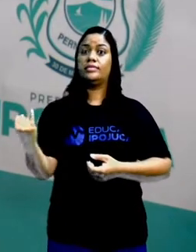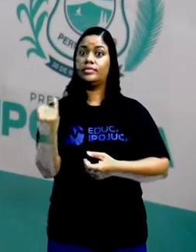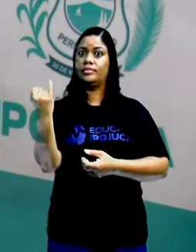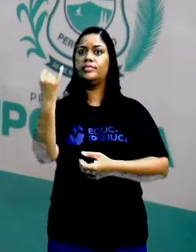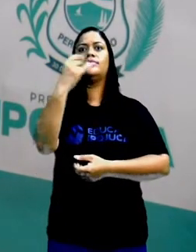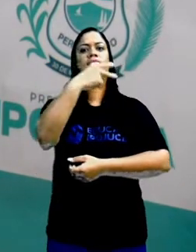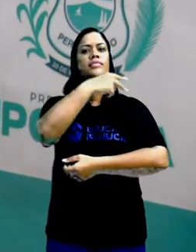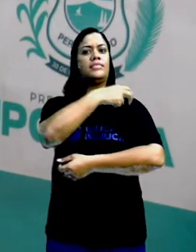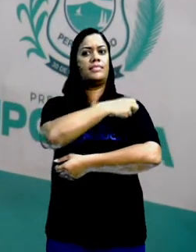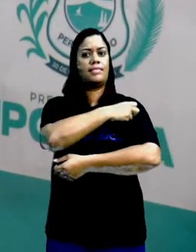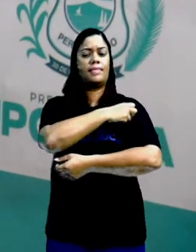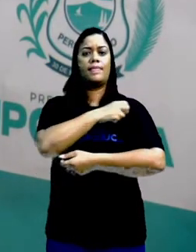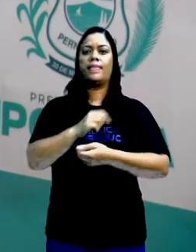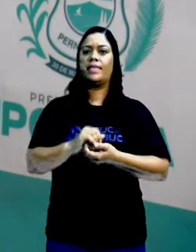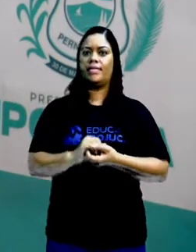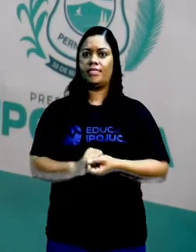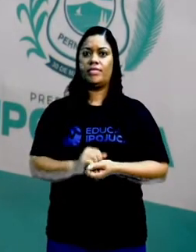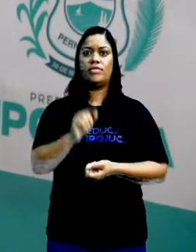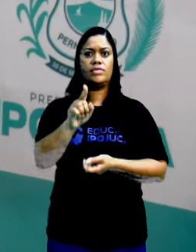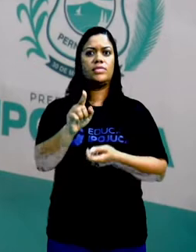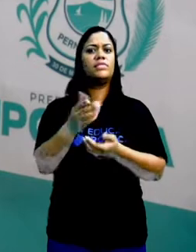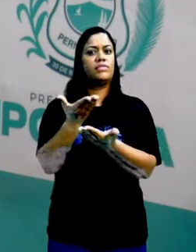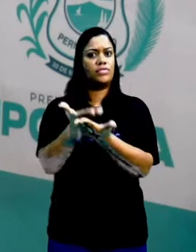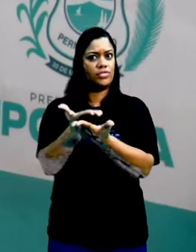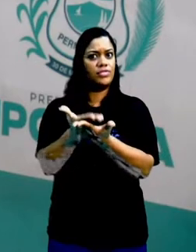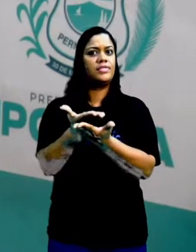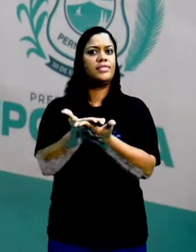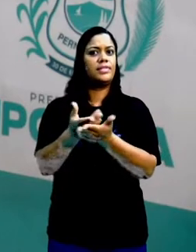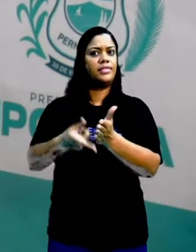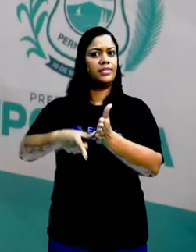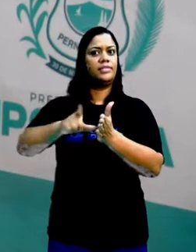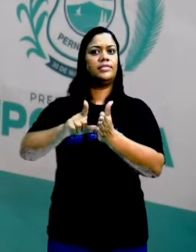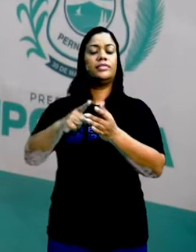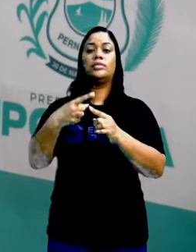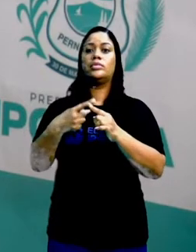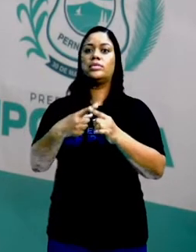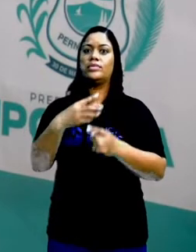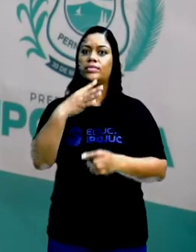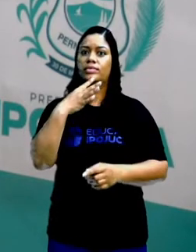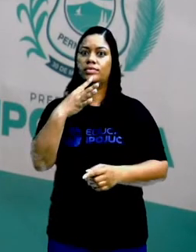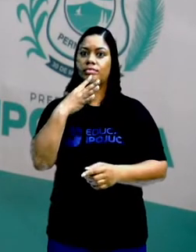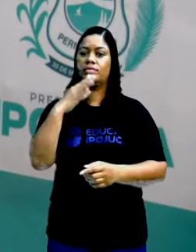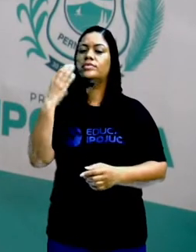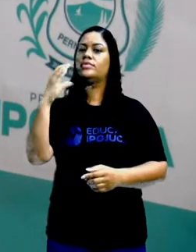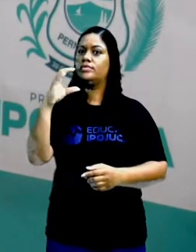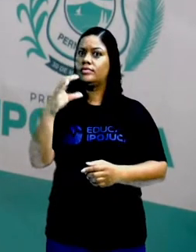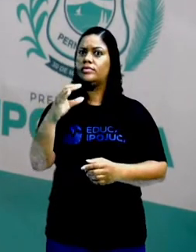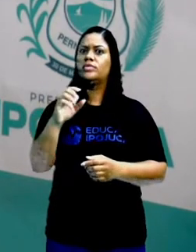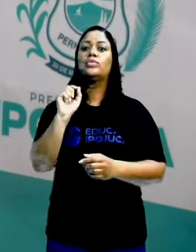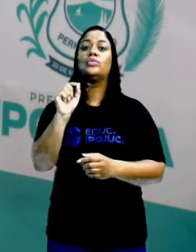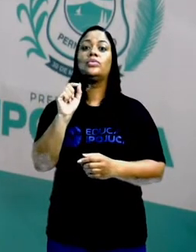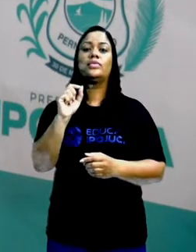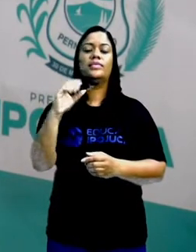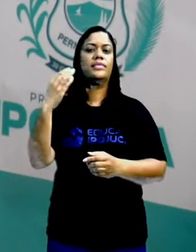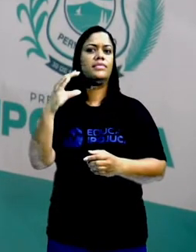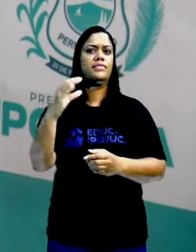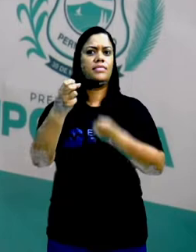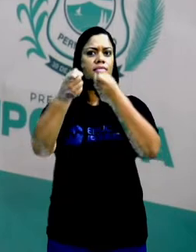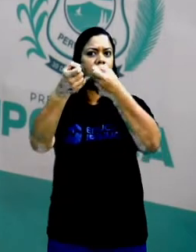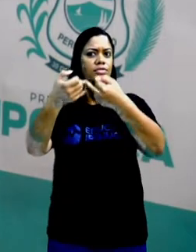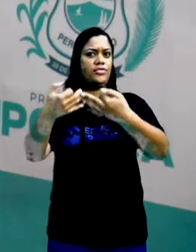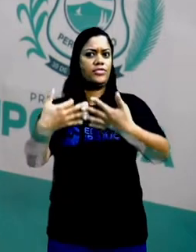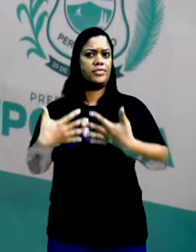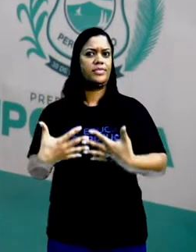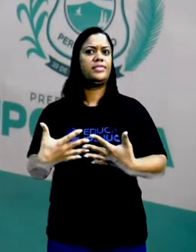importância da vacina Então você vai ter que estudar sobre isso ter conhecimento científico sobre isso O que é que os cientistas